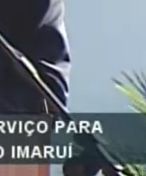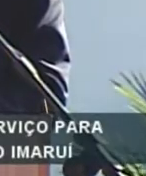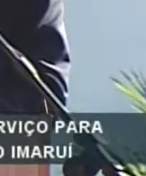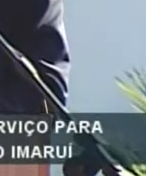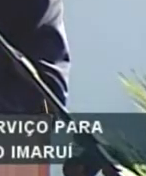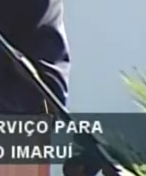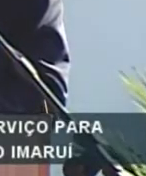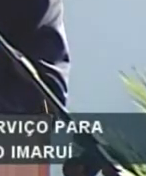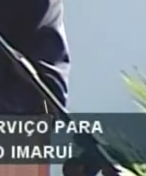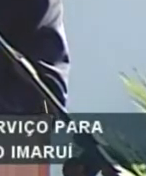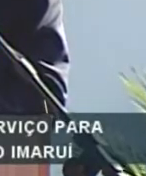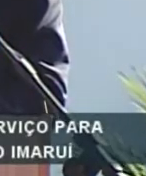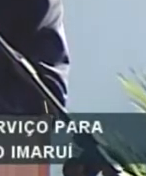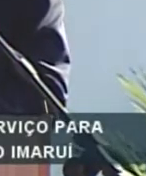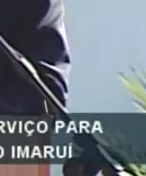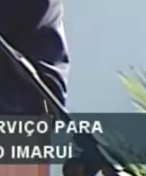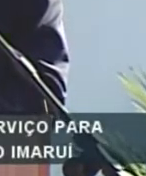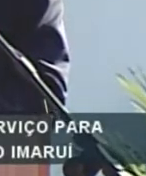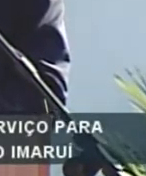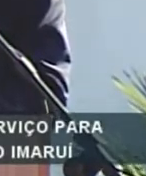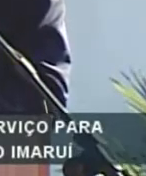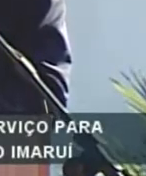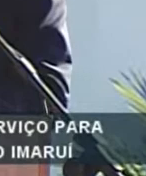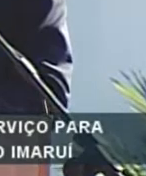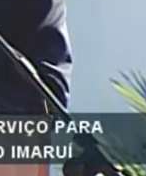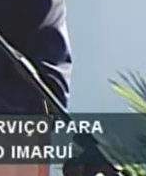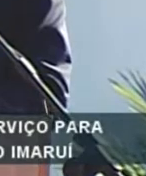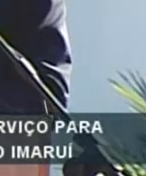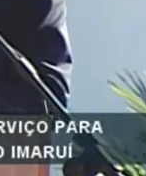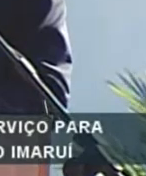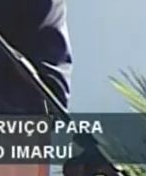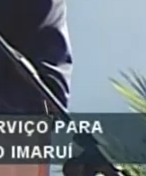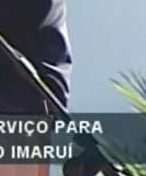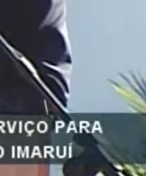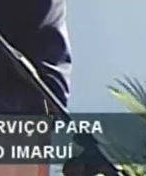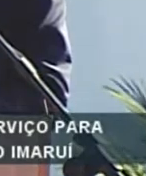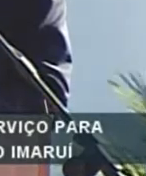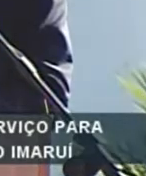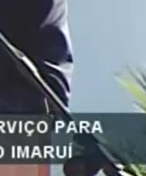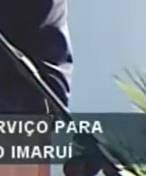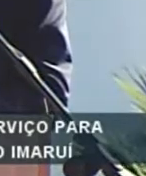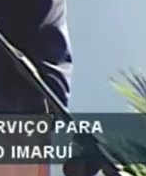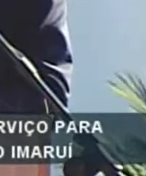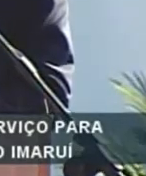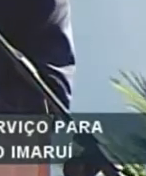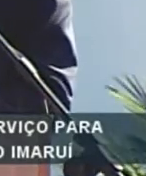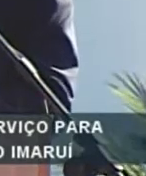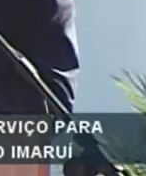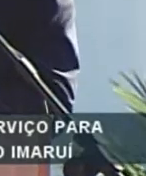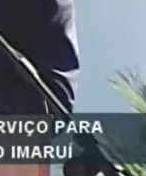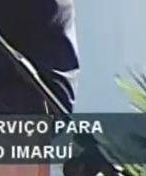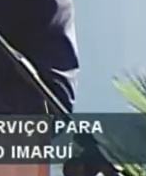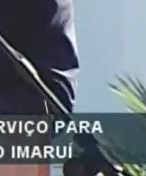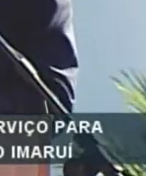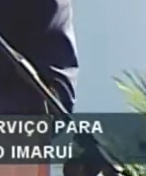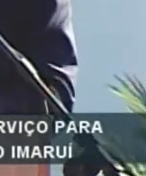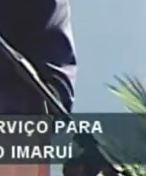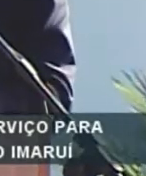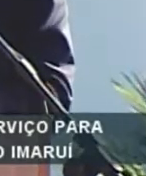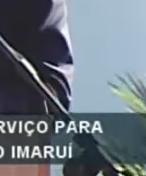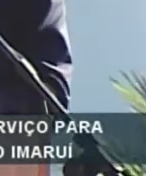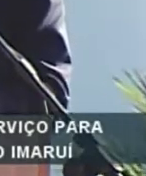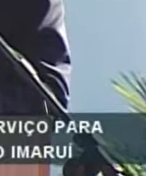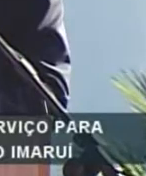Aceleração do Crescimento. E não podemos esquecer o fato, como o ex-presidente Lula dizia, com todo respeito,